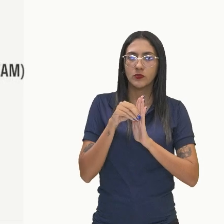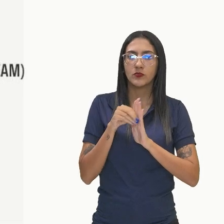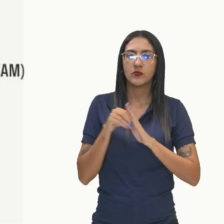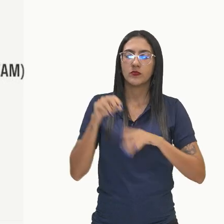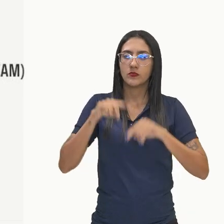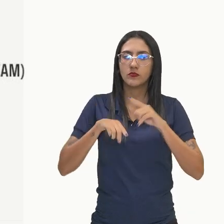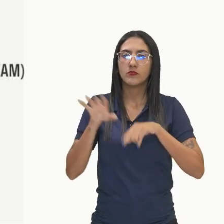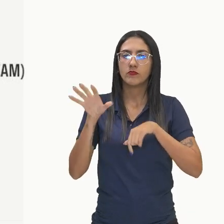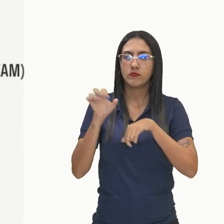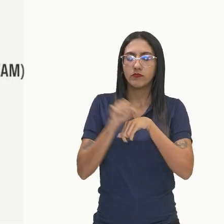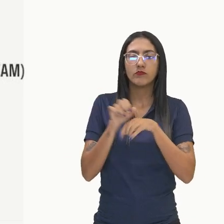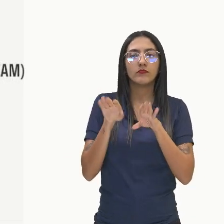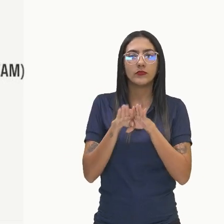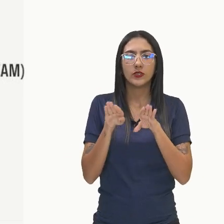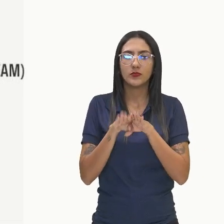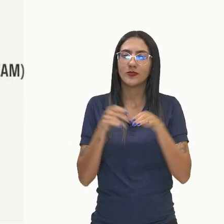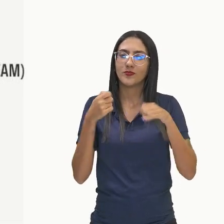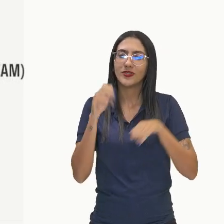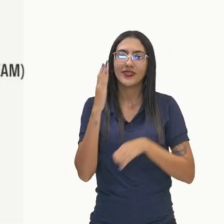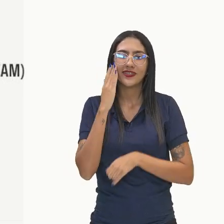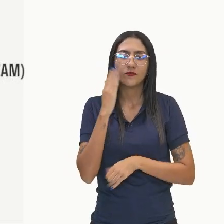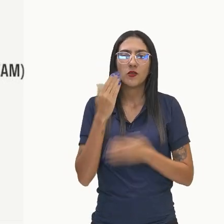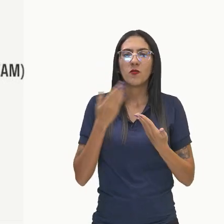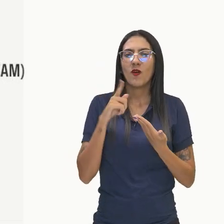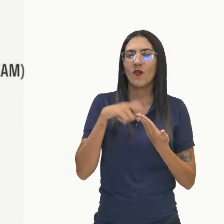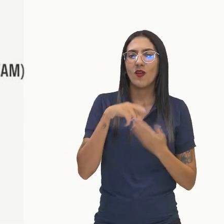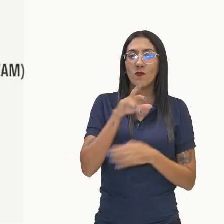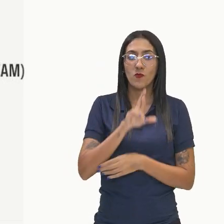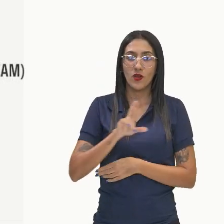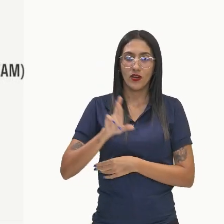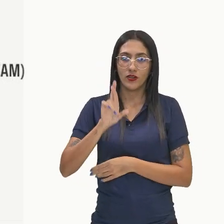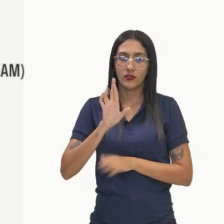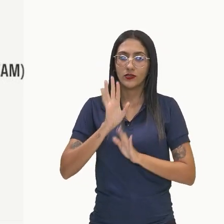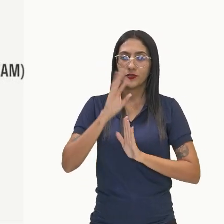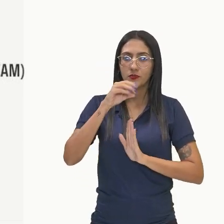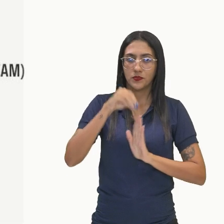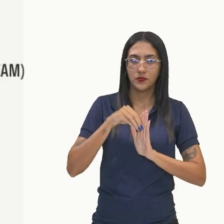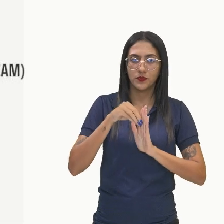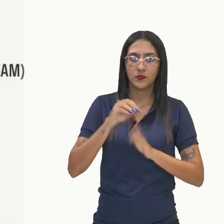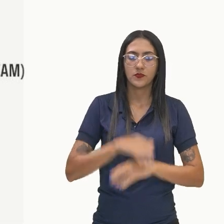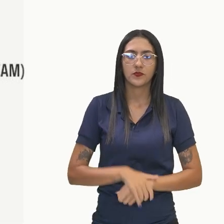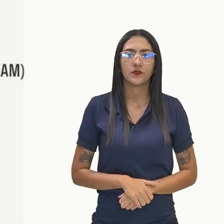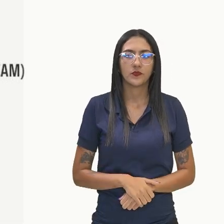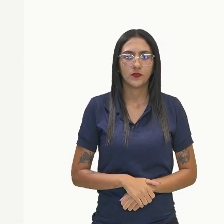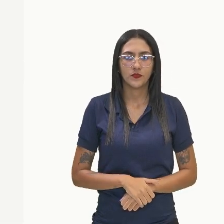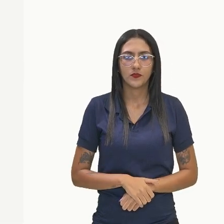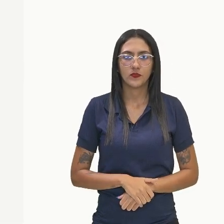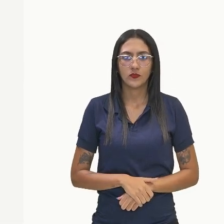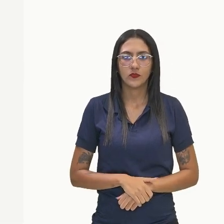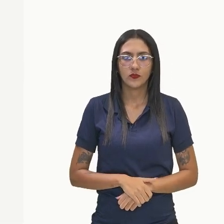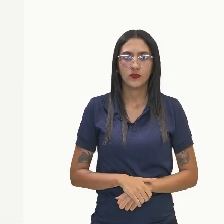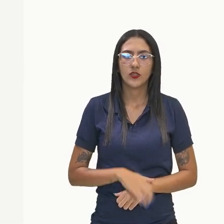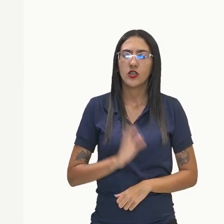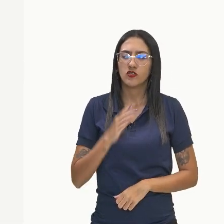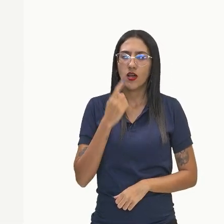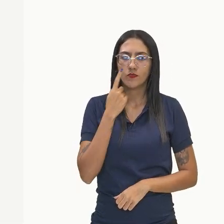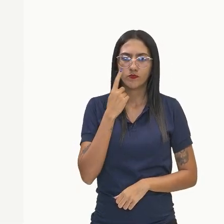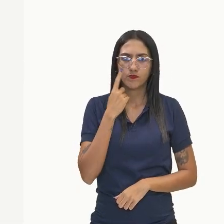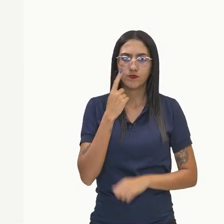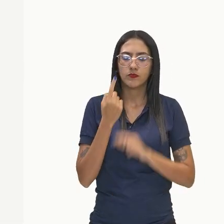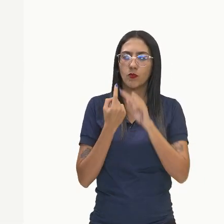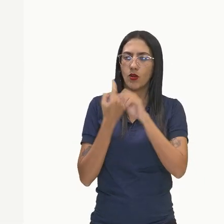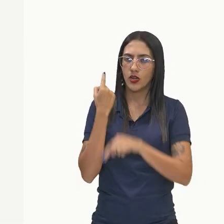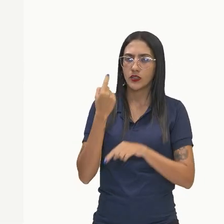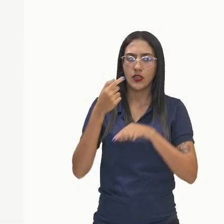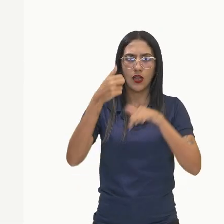que calcular a resistência interna. E aí as opções. Olha só, pessoal, a gente já viu aqui anteriormente, na análise